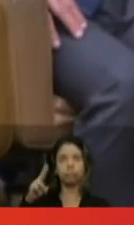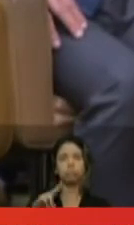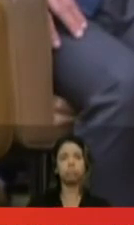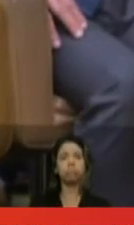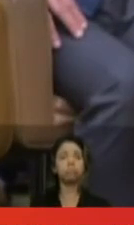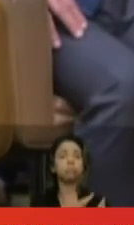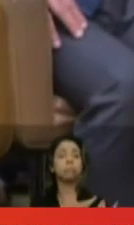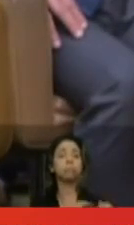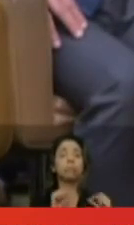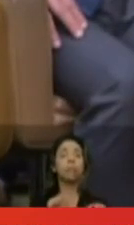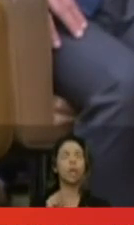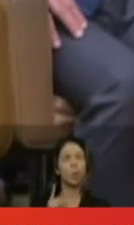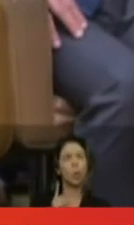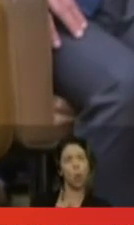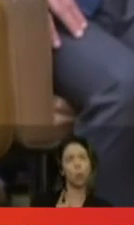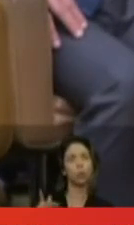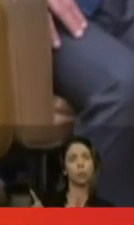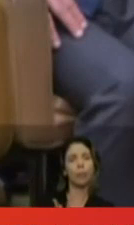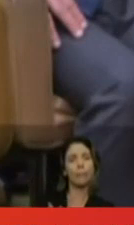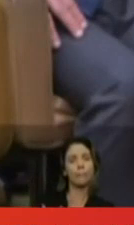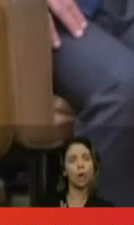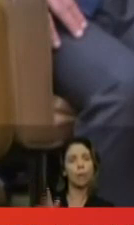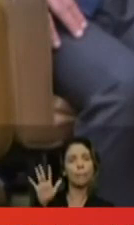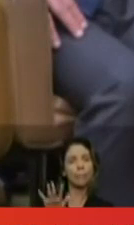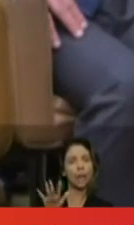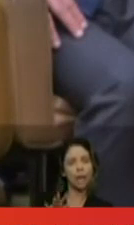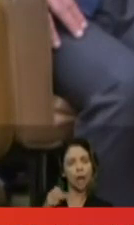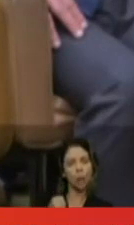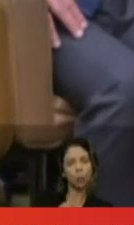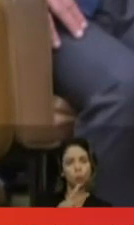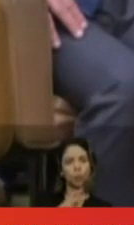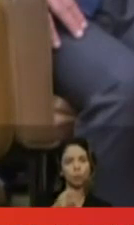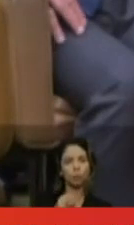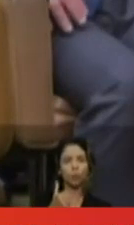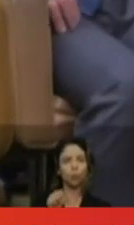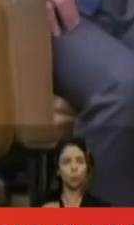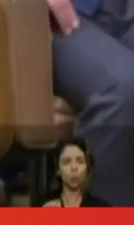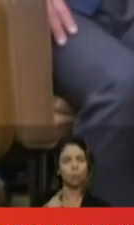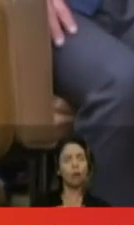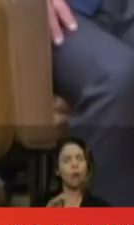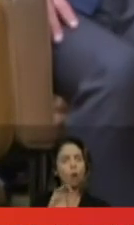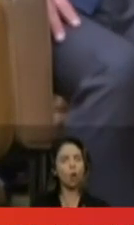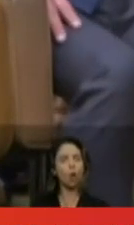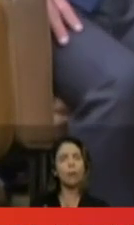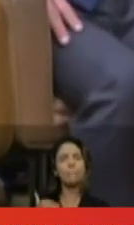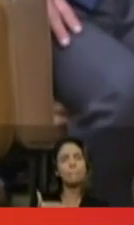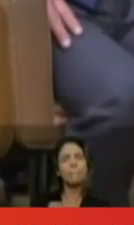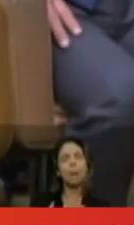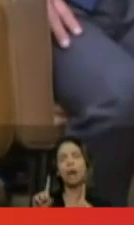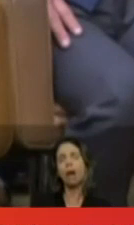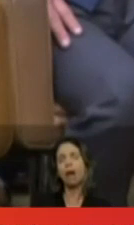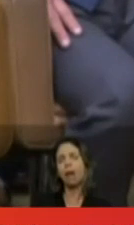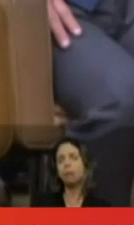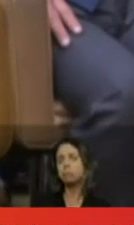que a democracia, essa premissa mínima da convivência comum, do concordar em